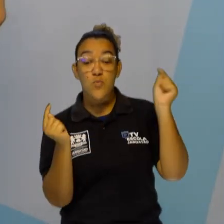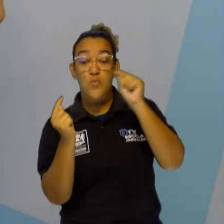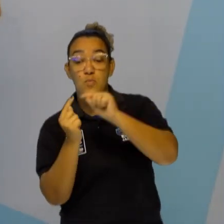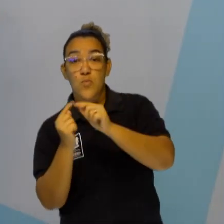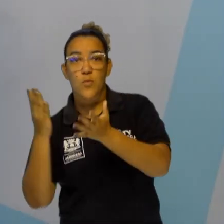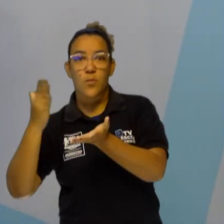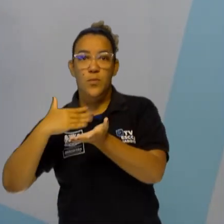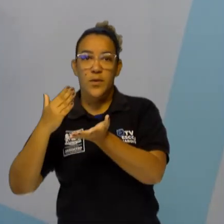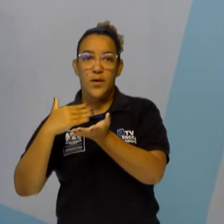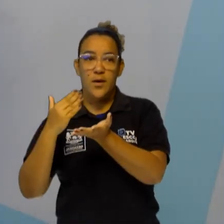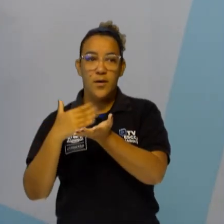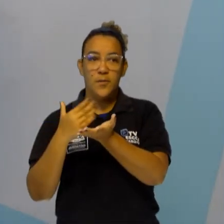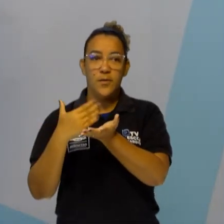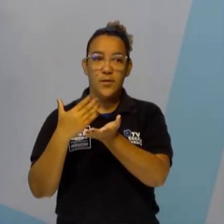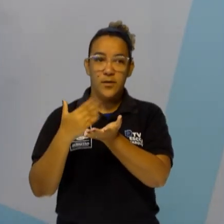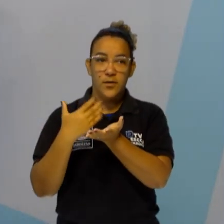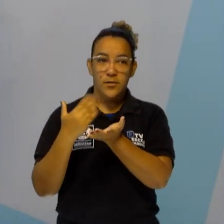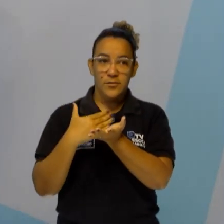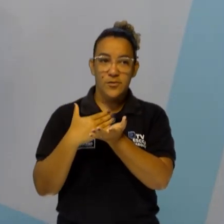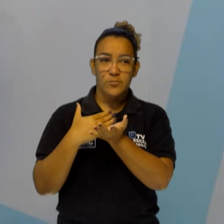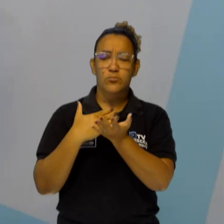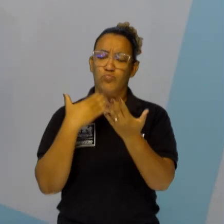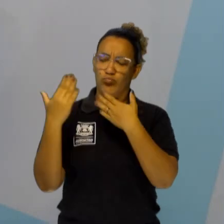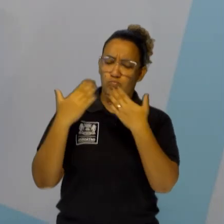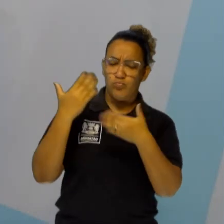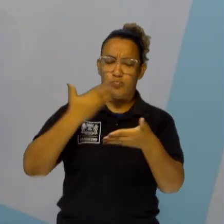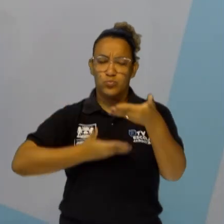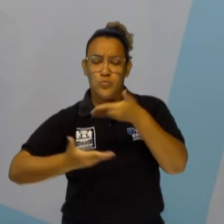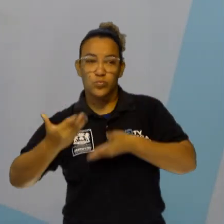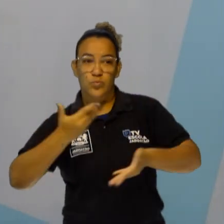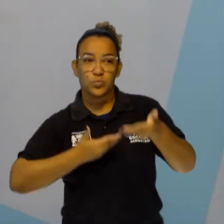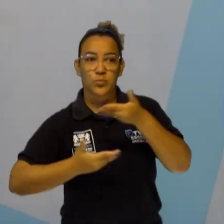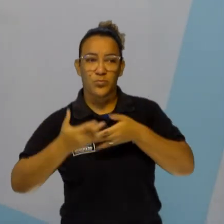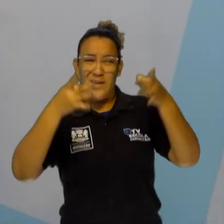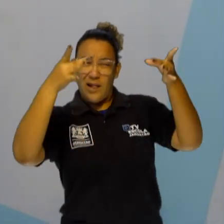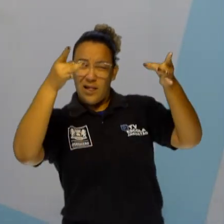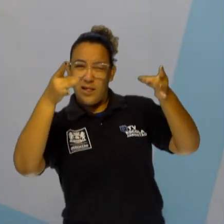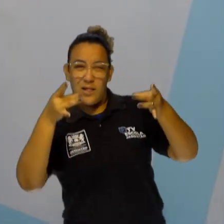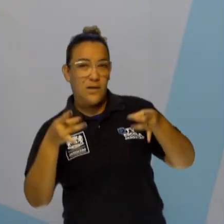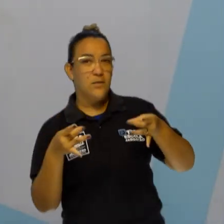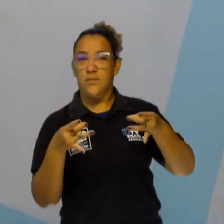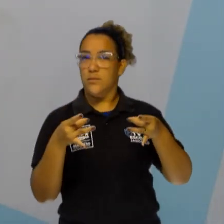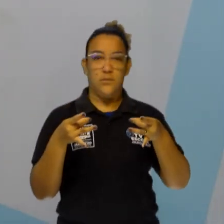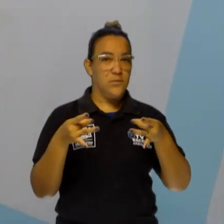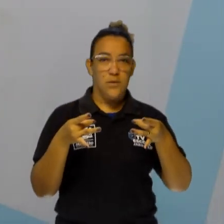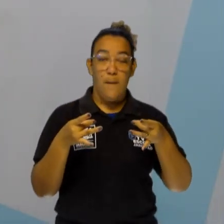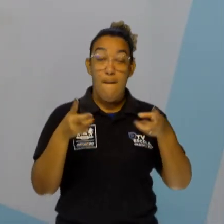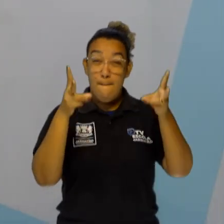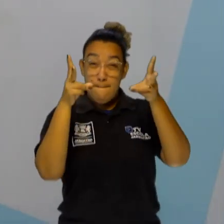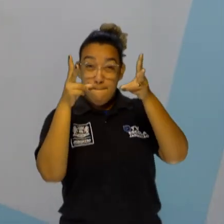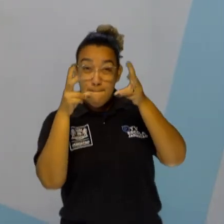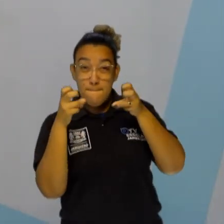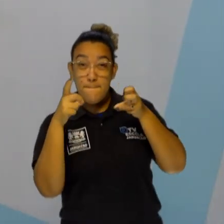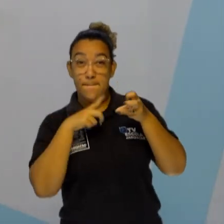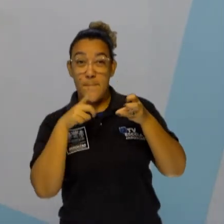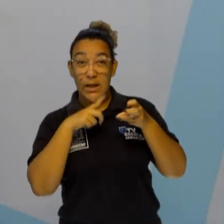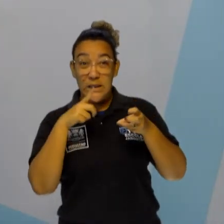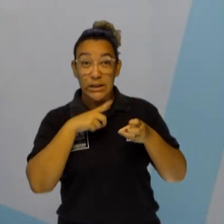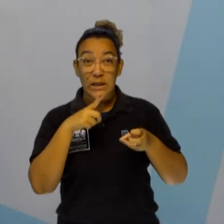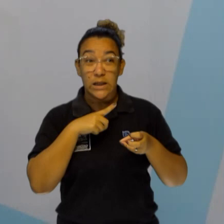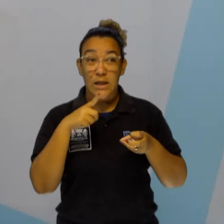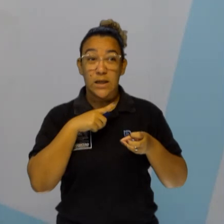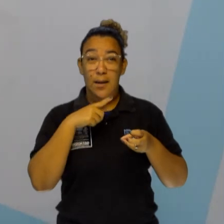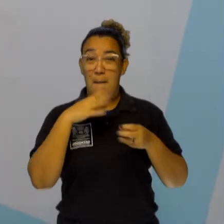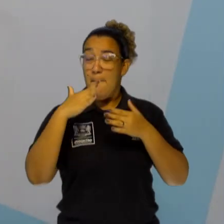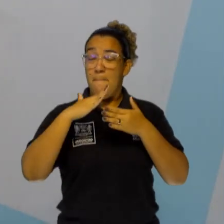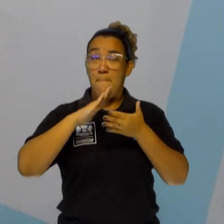associando os dois, eles vão dialogar sim, mas não para fazer uma descrição. Perceba que a gente tem aí um teor que vai muito mais além